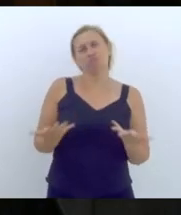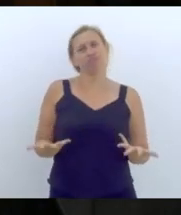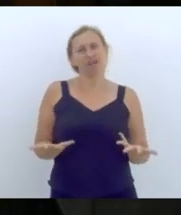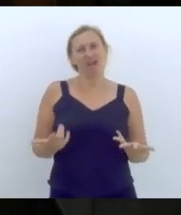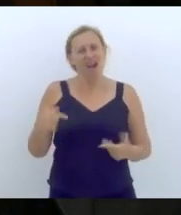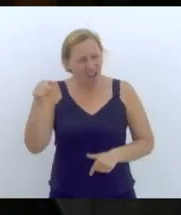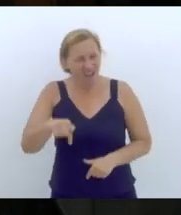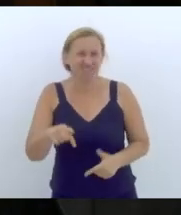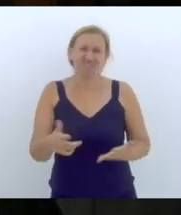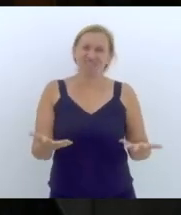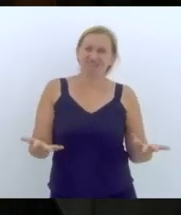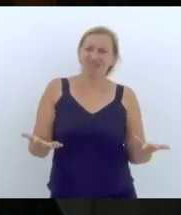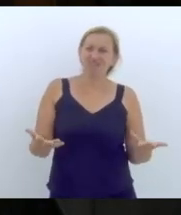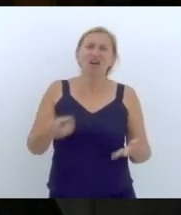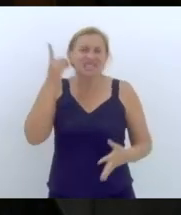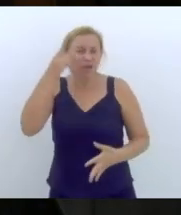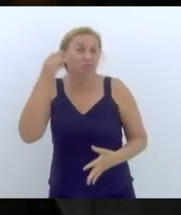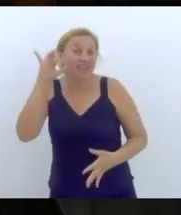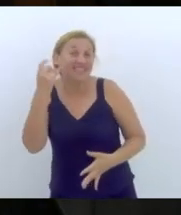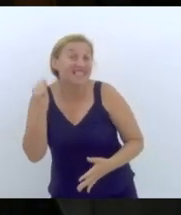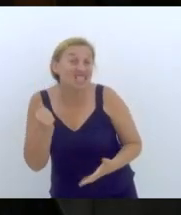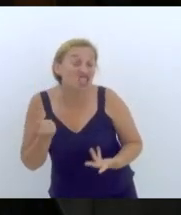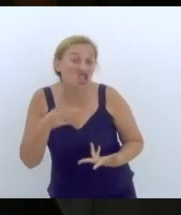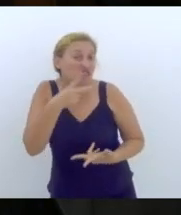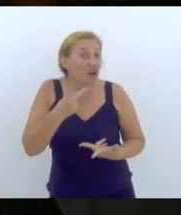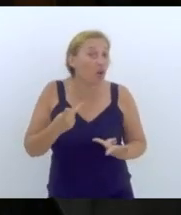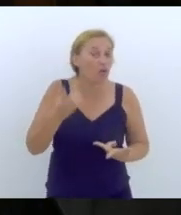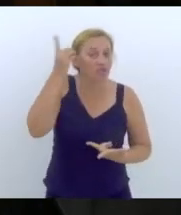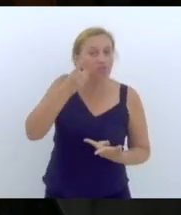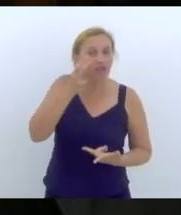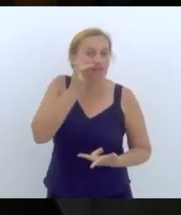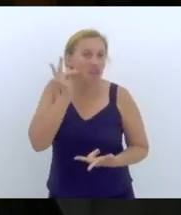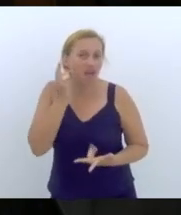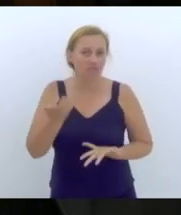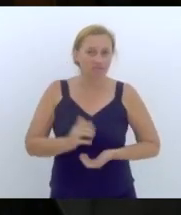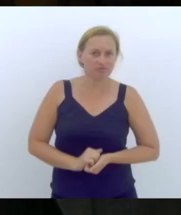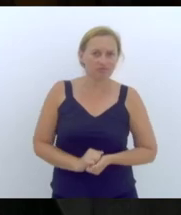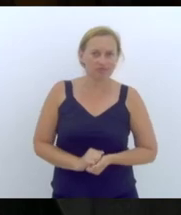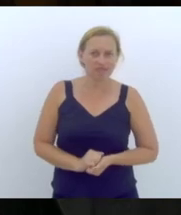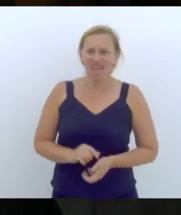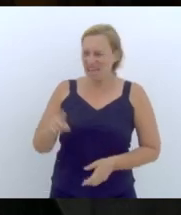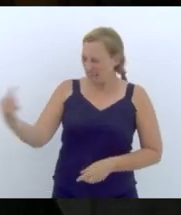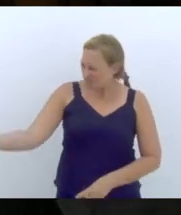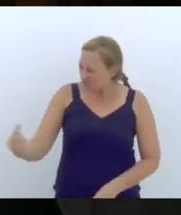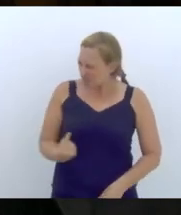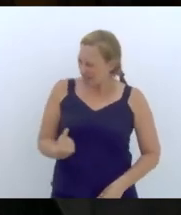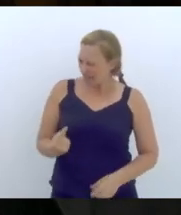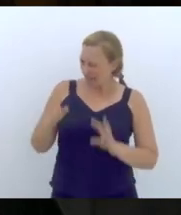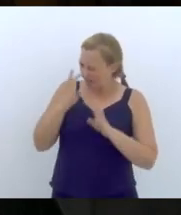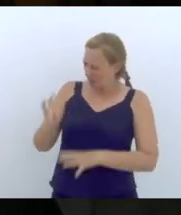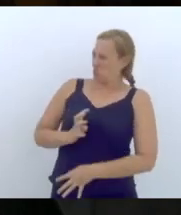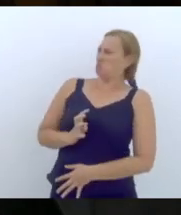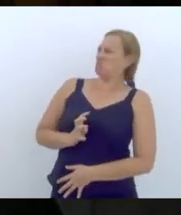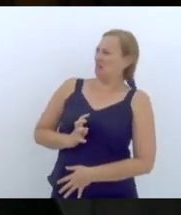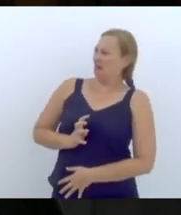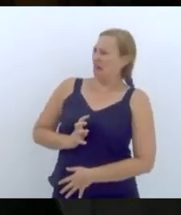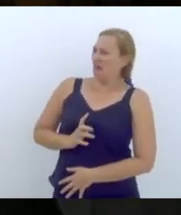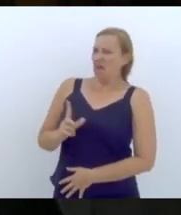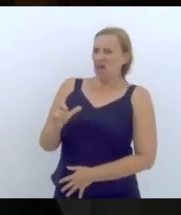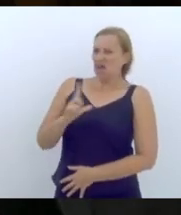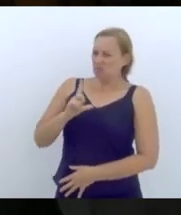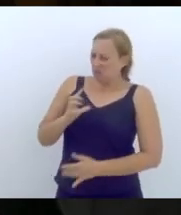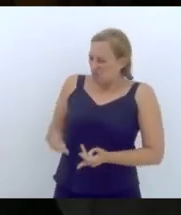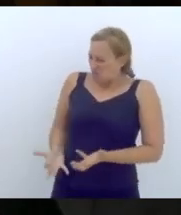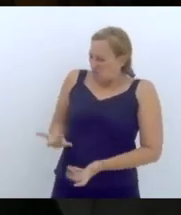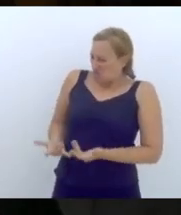aqui foi a deputada Cidinha Campos que falou sobre o deputado Serafim. E ele veio para cá acusar que eu tenho um